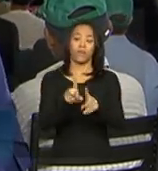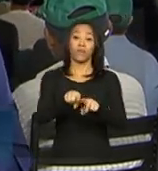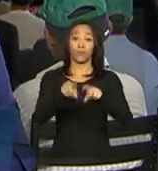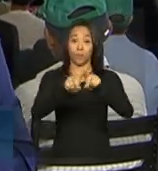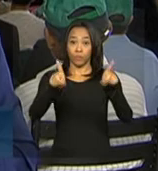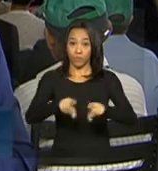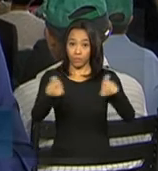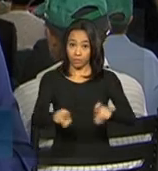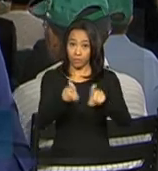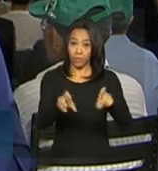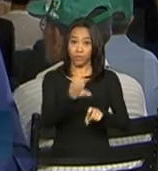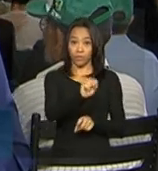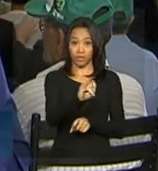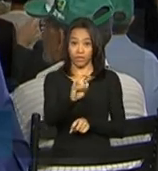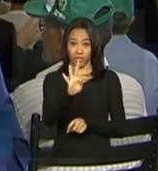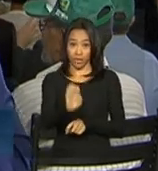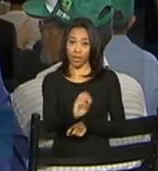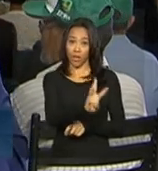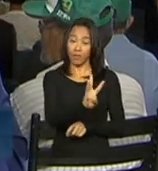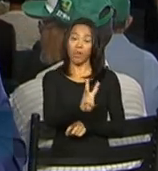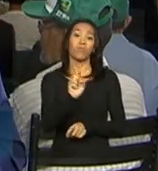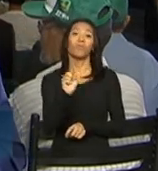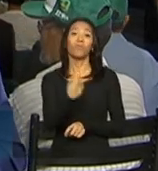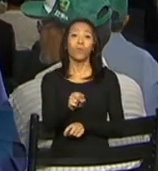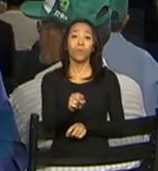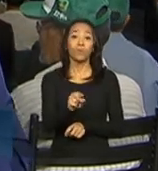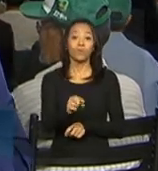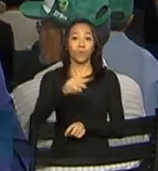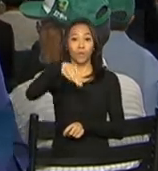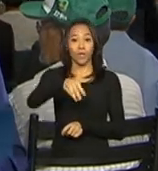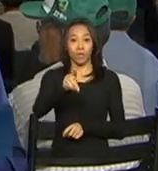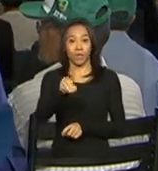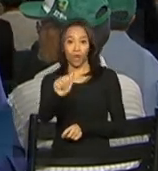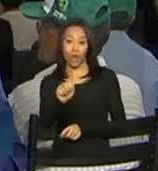do Desenvolvimento Agrário, que é o